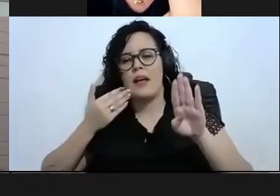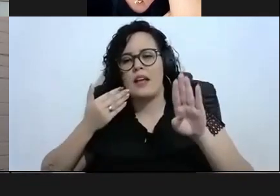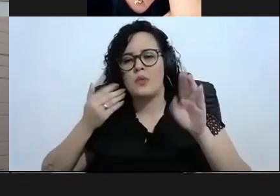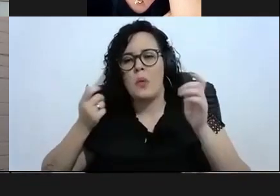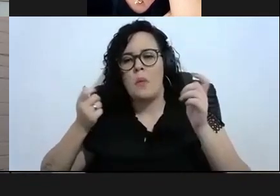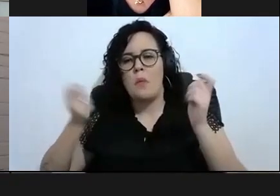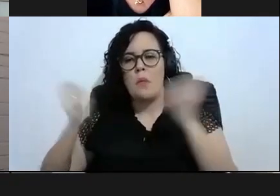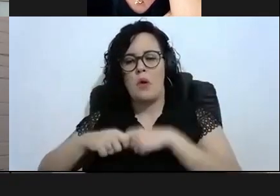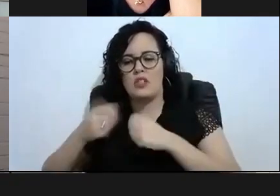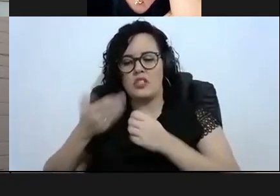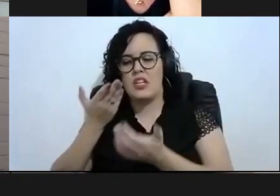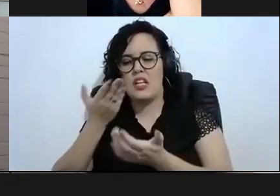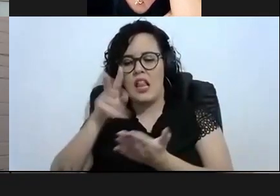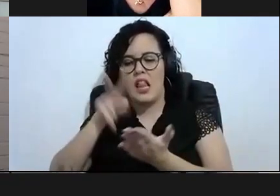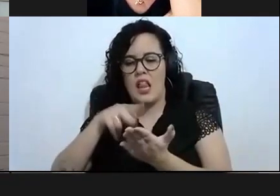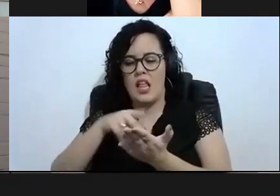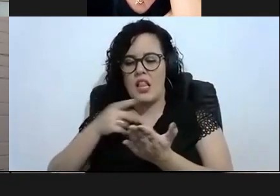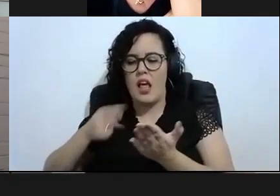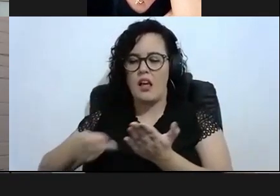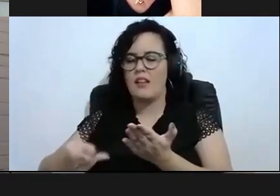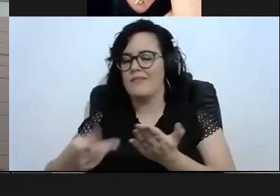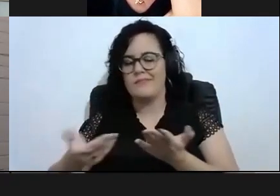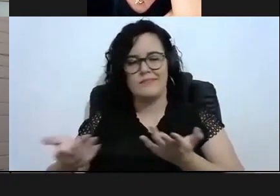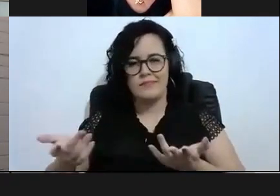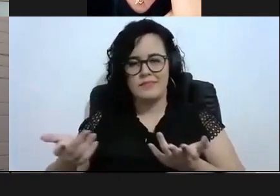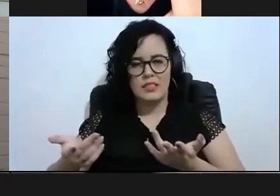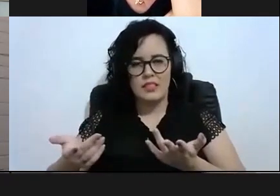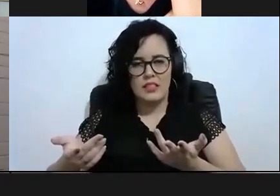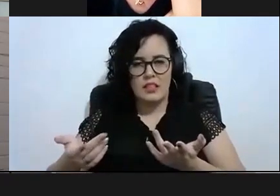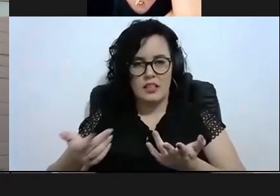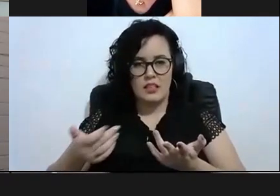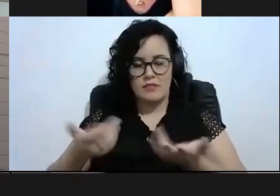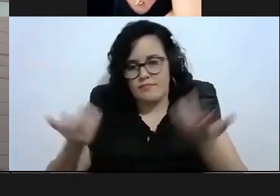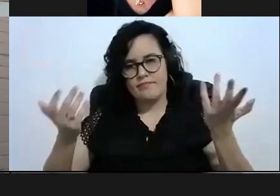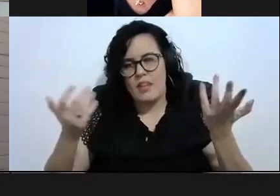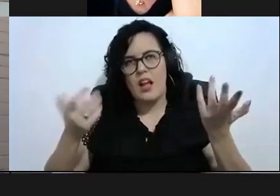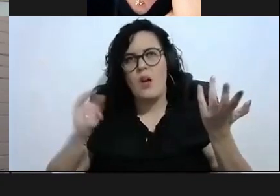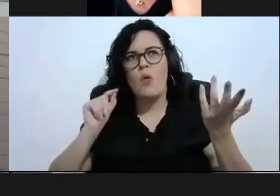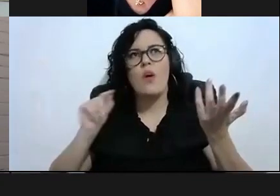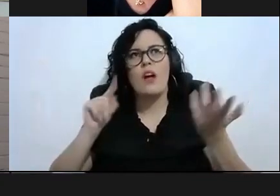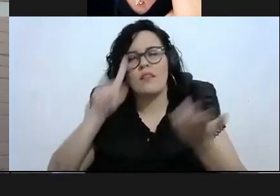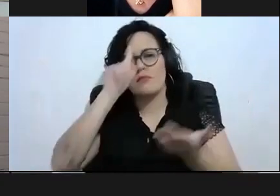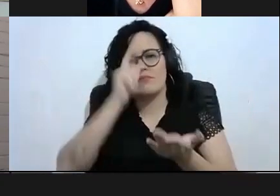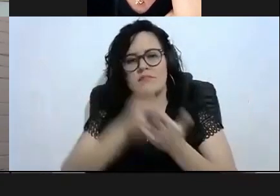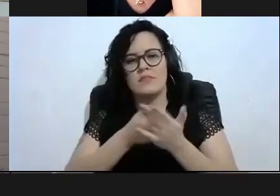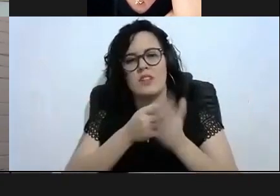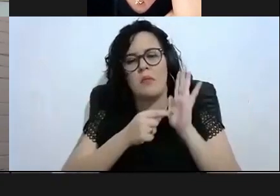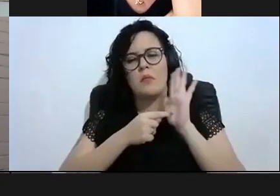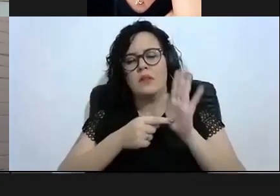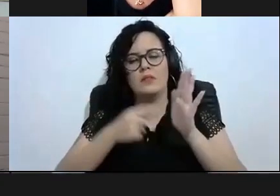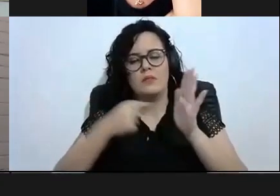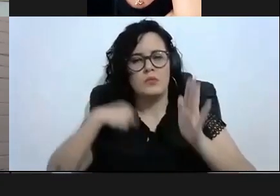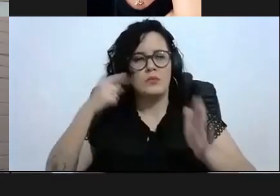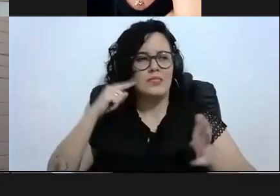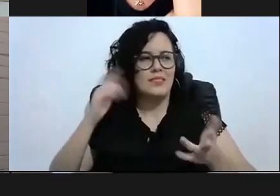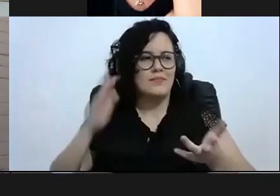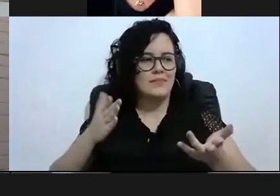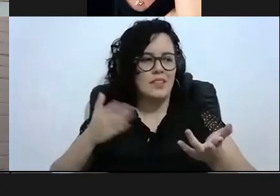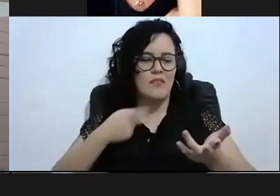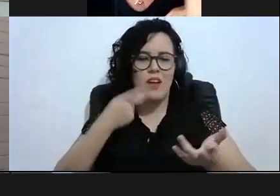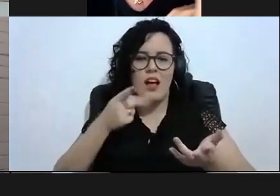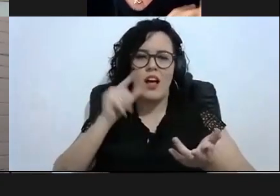né? Se eu pudesse, assim, sei lá, qual a solução, então, eu não sei apontar, não sei falar de